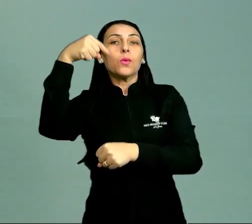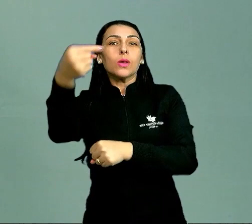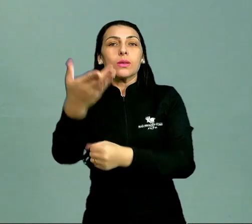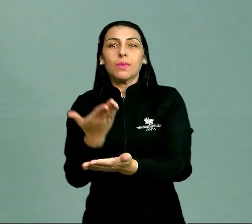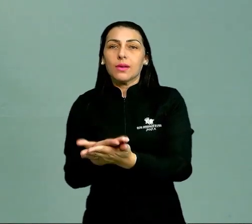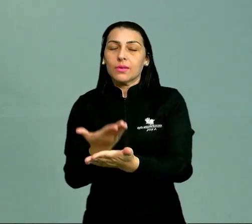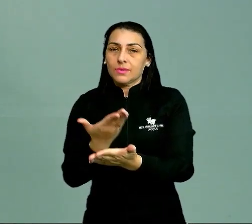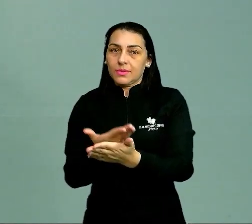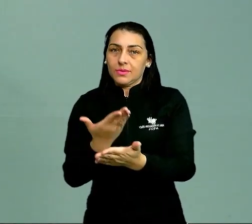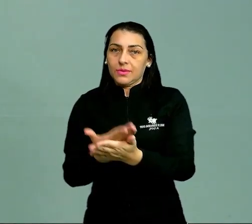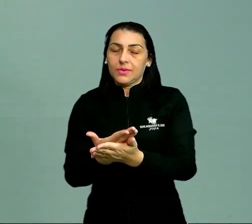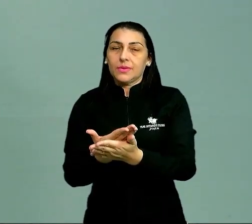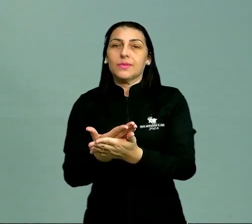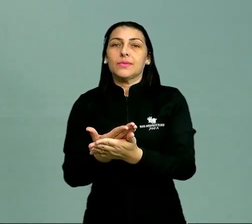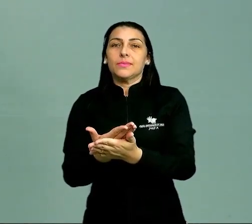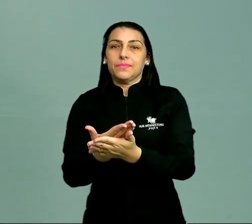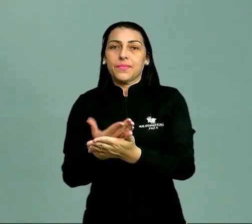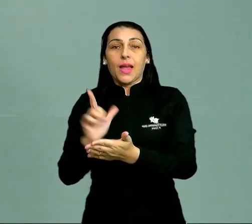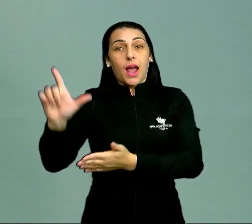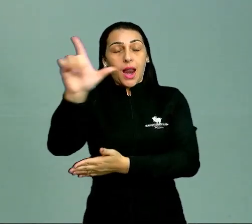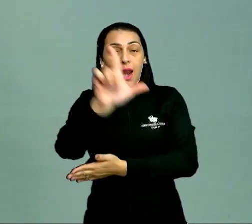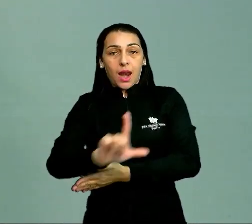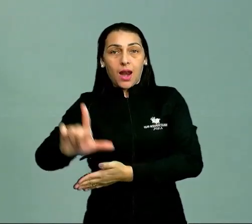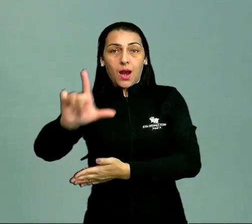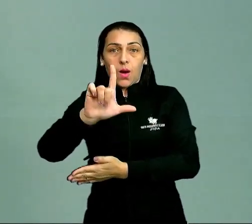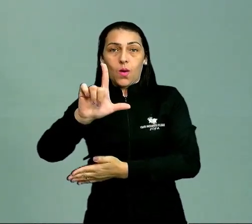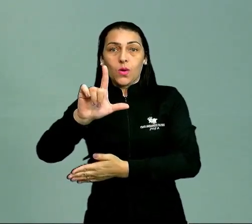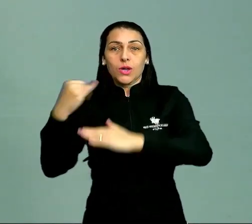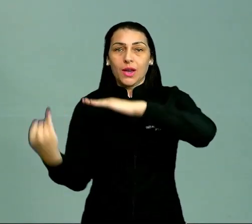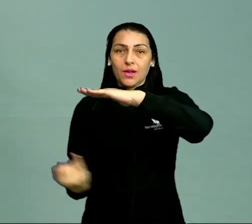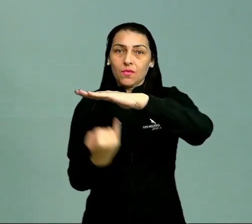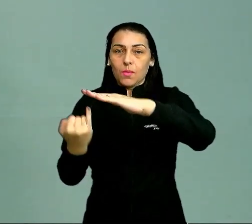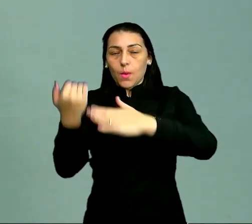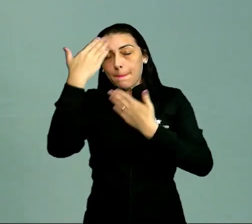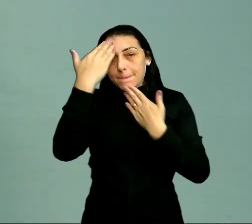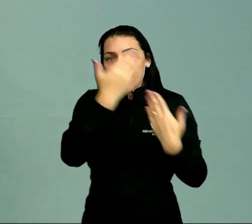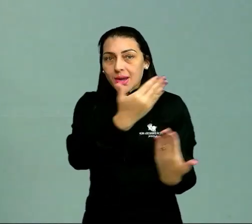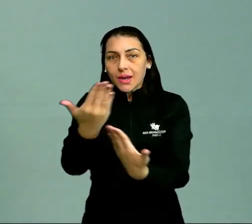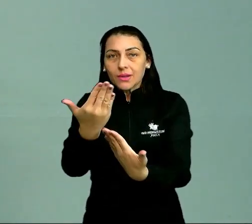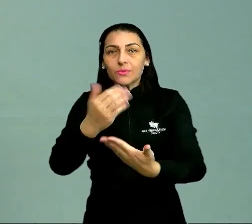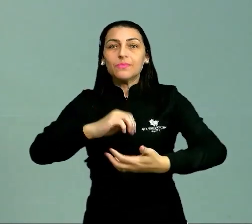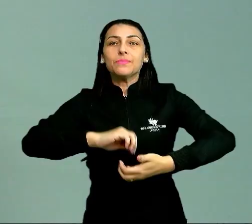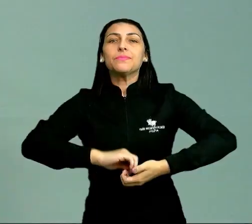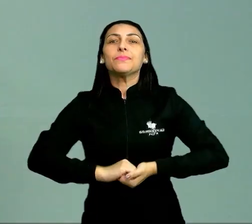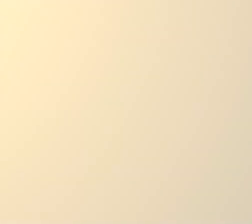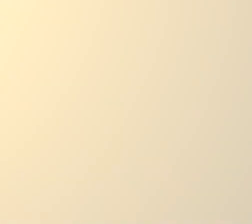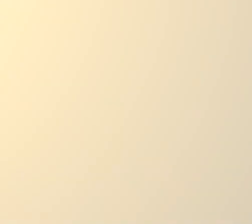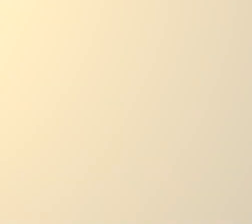próxima aula sobre a lógica informal. Muito obrigado.